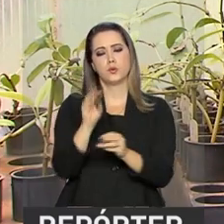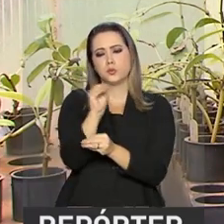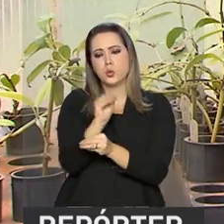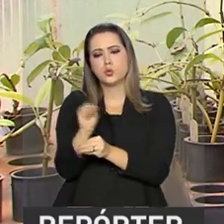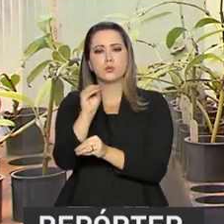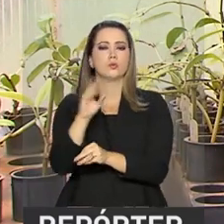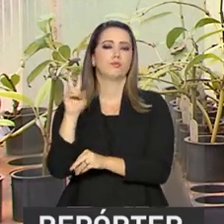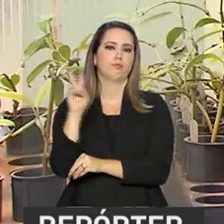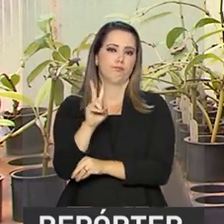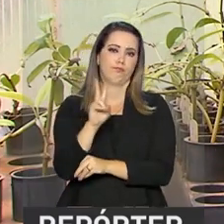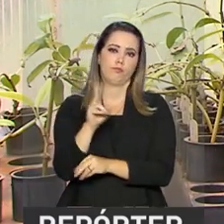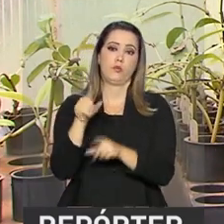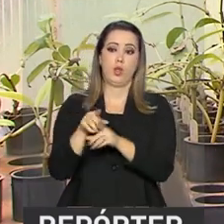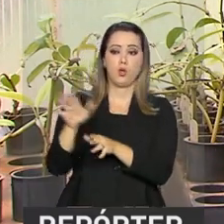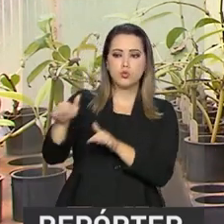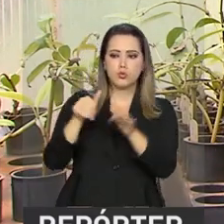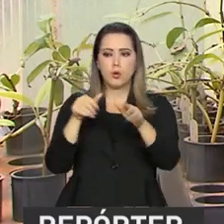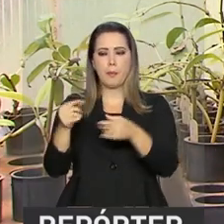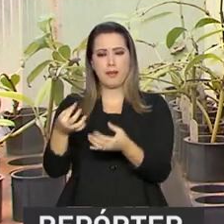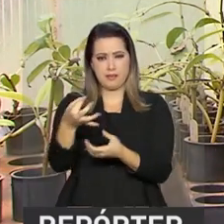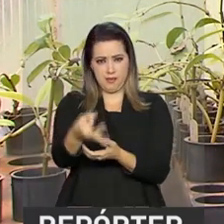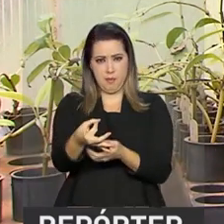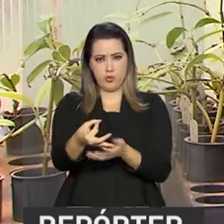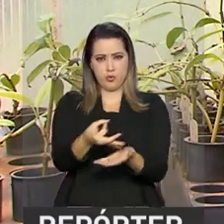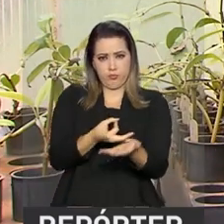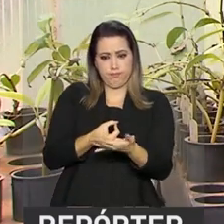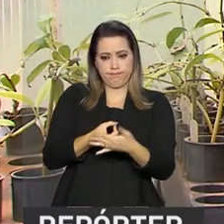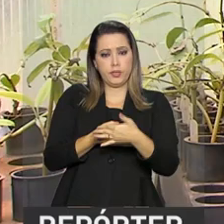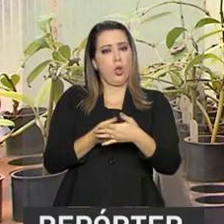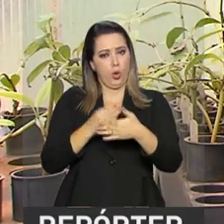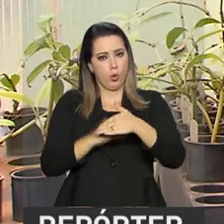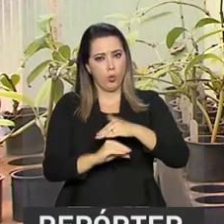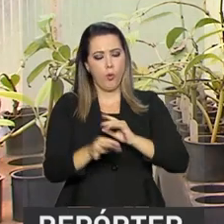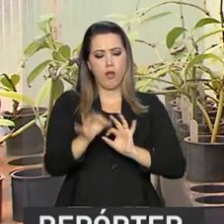o mesmo trabalho. Coleta de semente, encaminha para